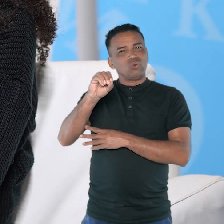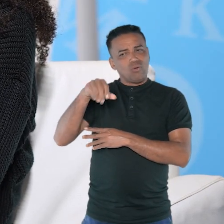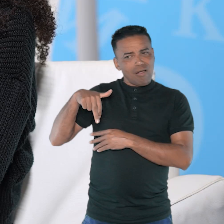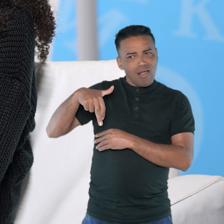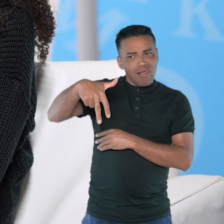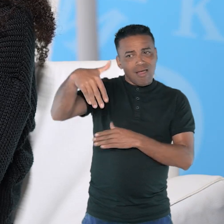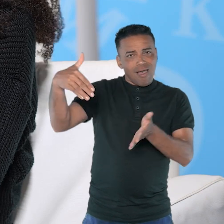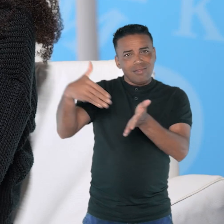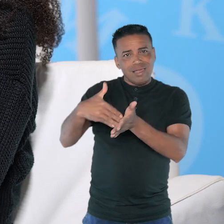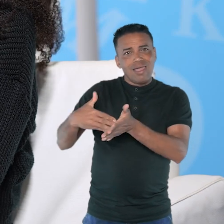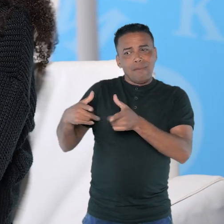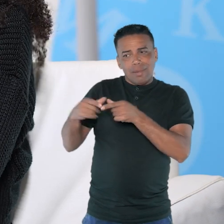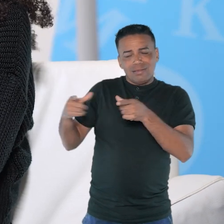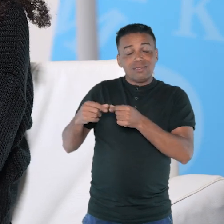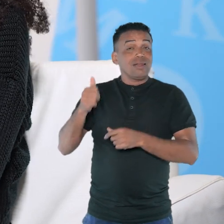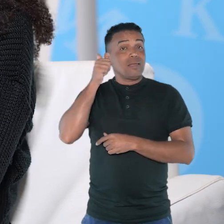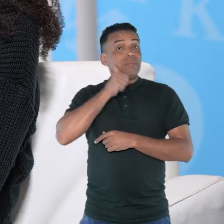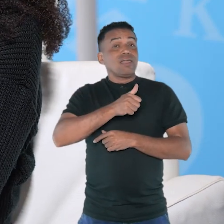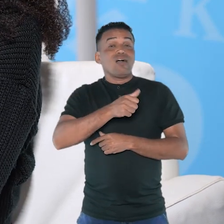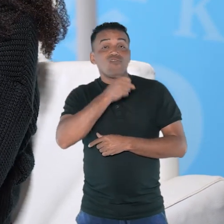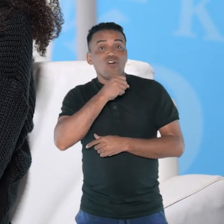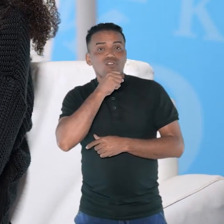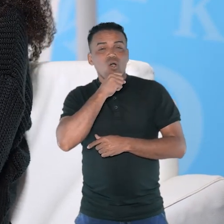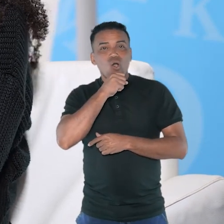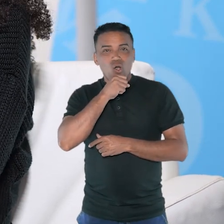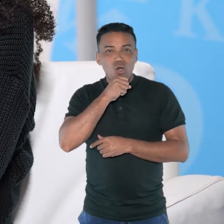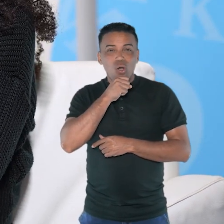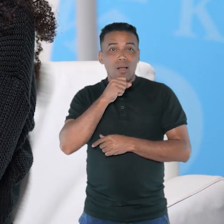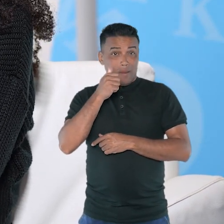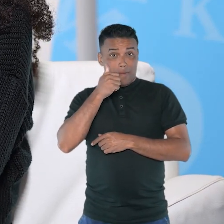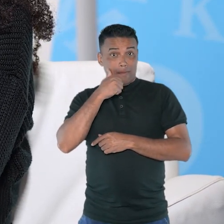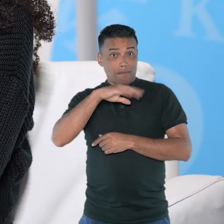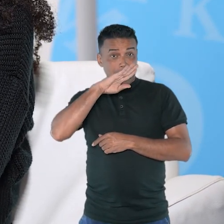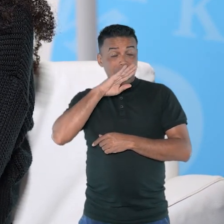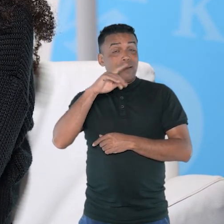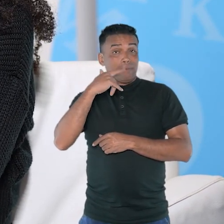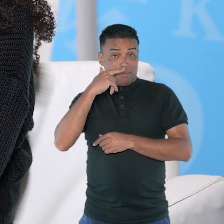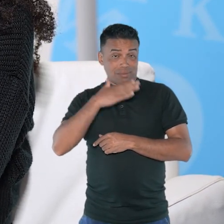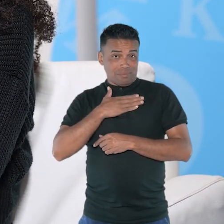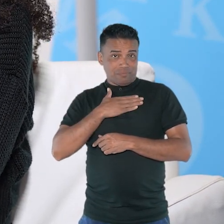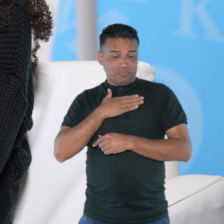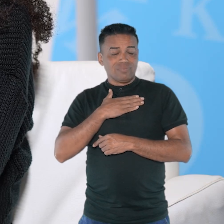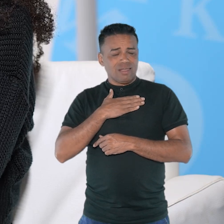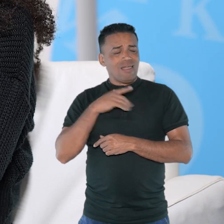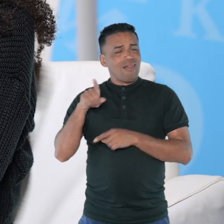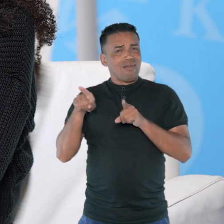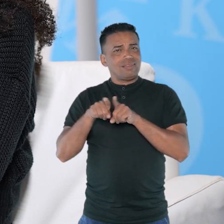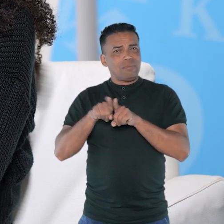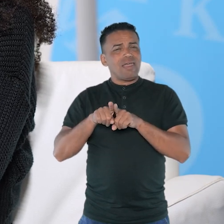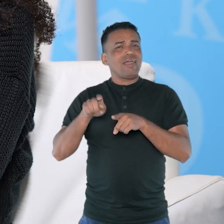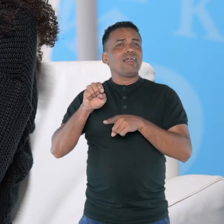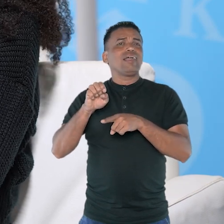avó materna, Dona Andresa, meu nome é Andressa, em homenagem a ela também, do